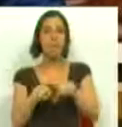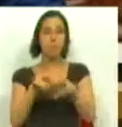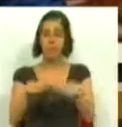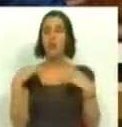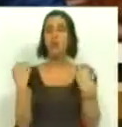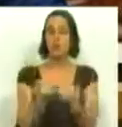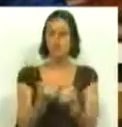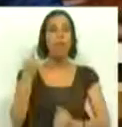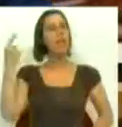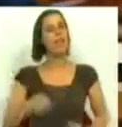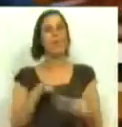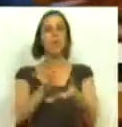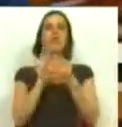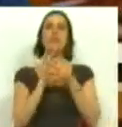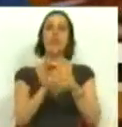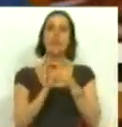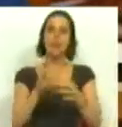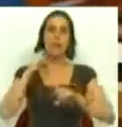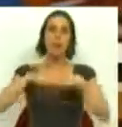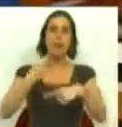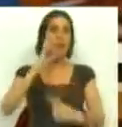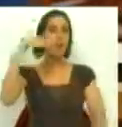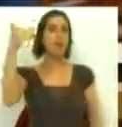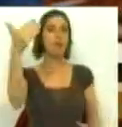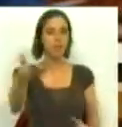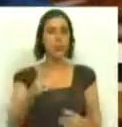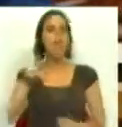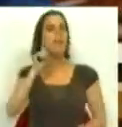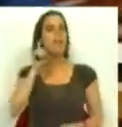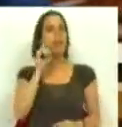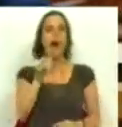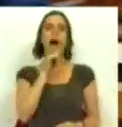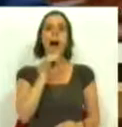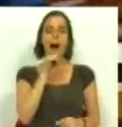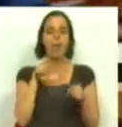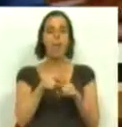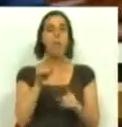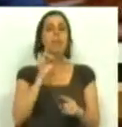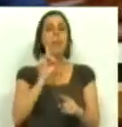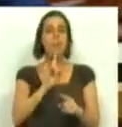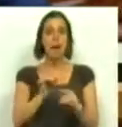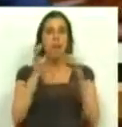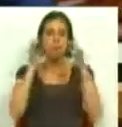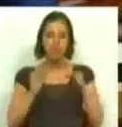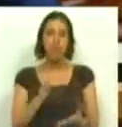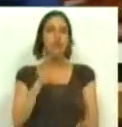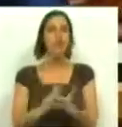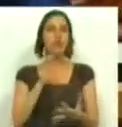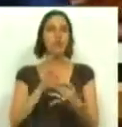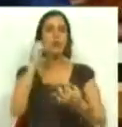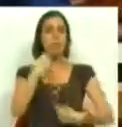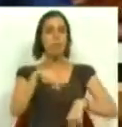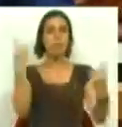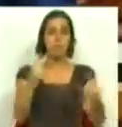política e social e o dever de solidariedade com as gerações futuras, defendem que a água é um bem integral e